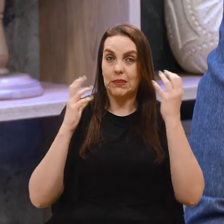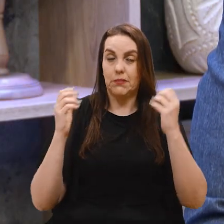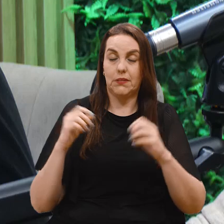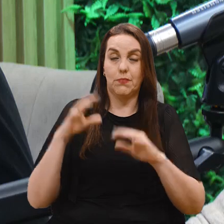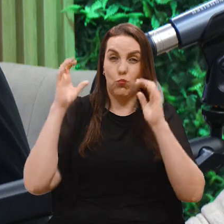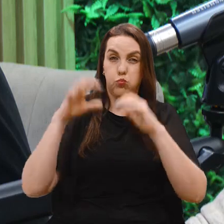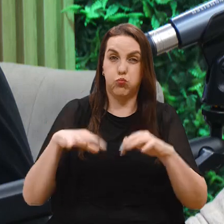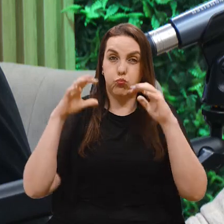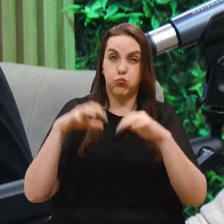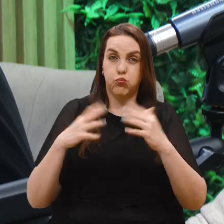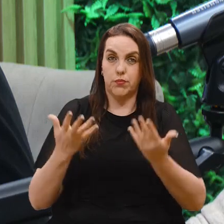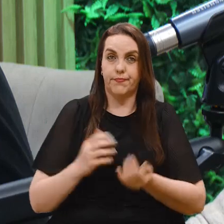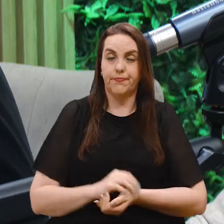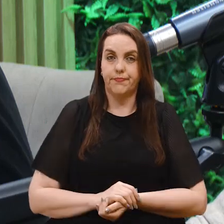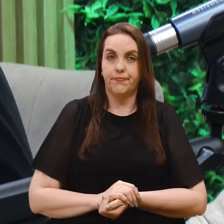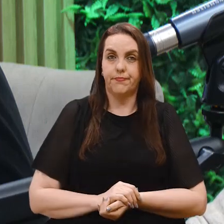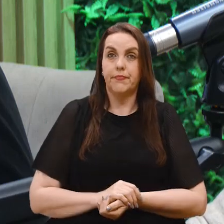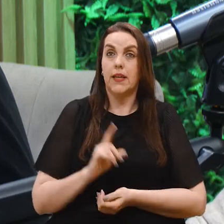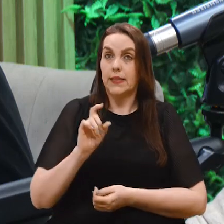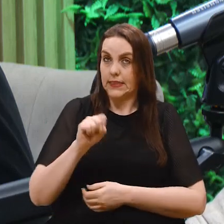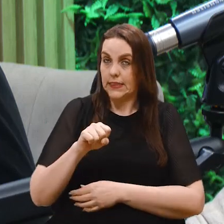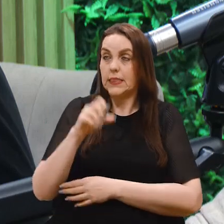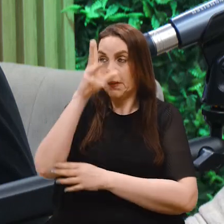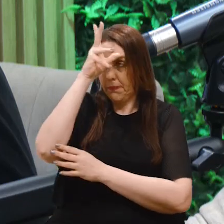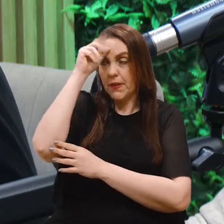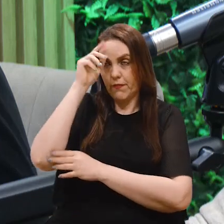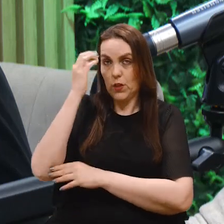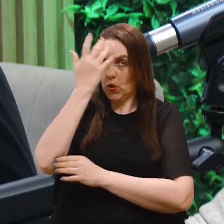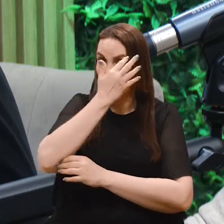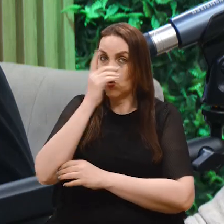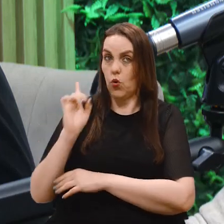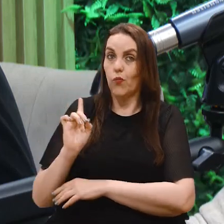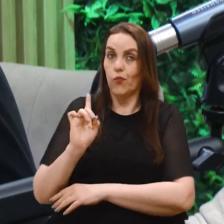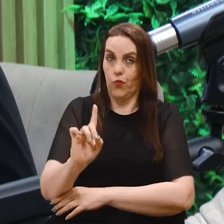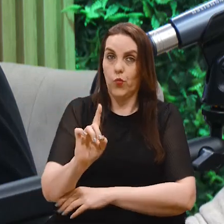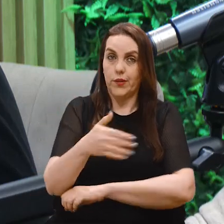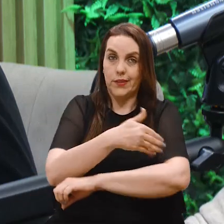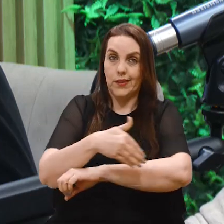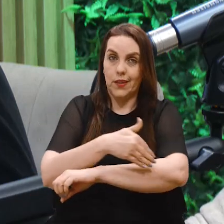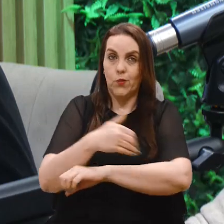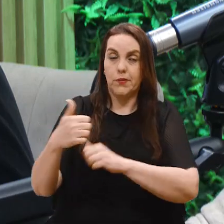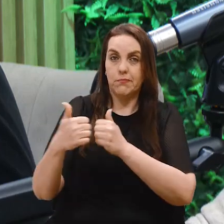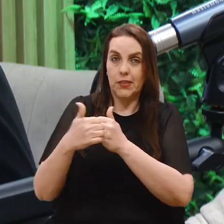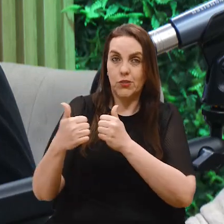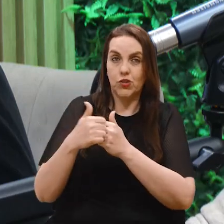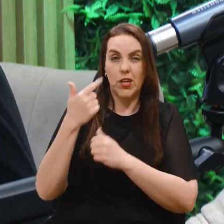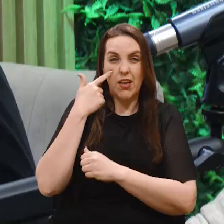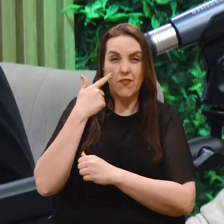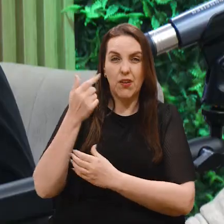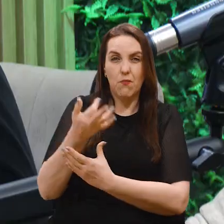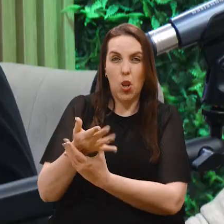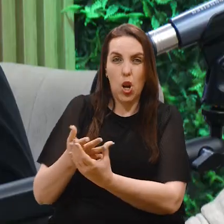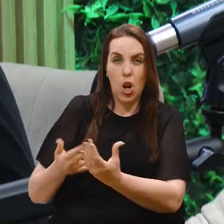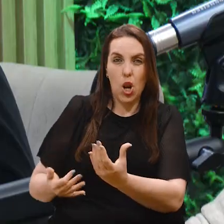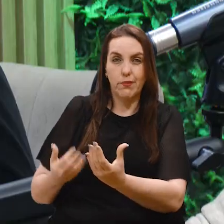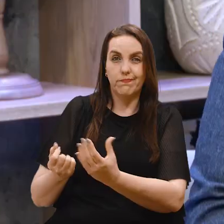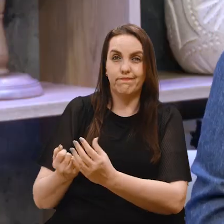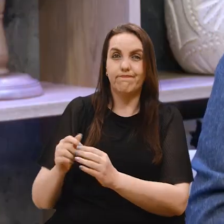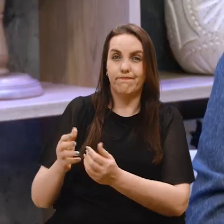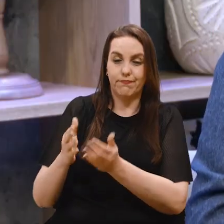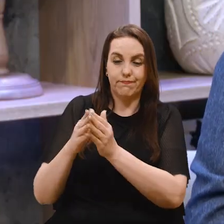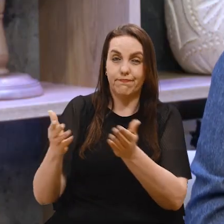acentuados. O prefeito andou lá esses dias agora, olhando ali, e na minha rua ali bem pertinho também, que tem uns esgotos. E outro